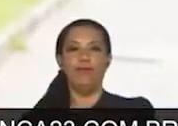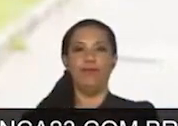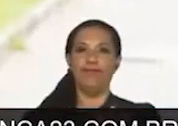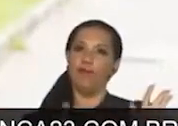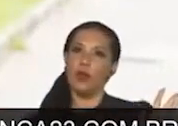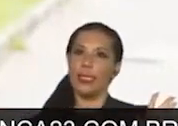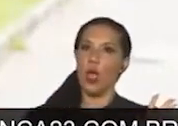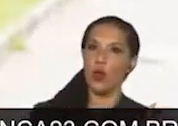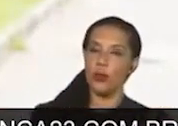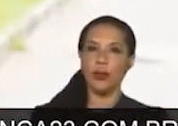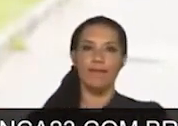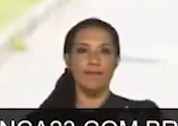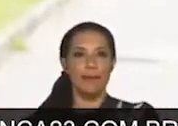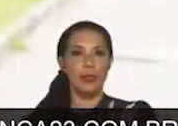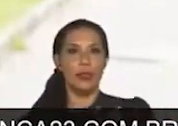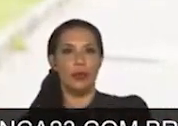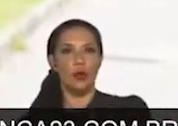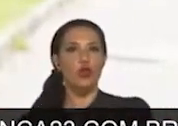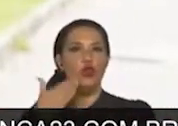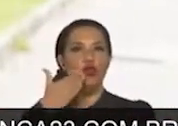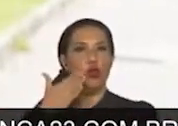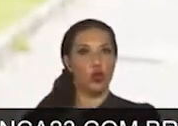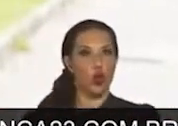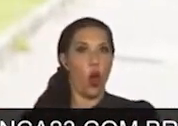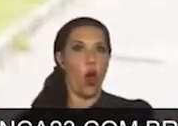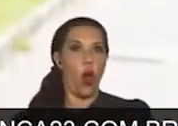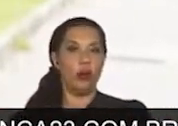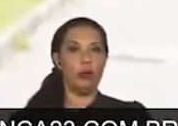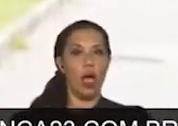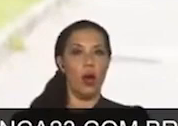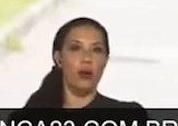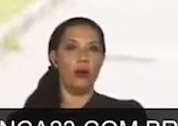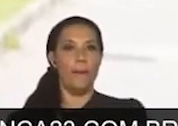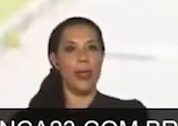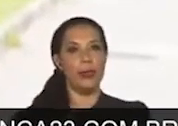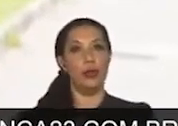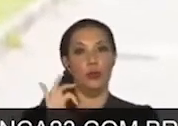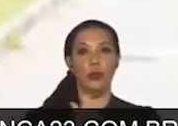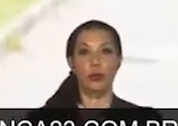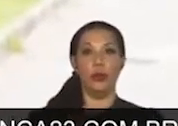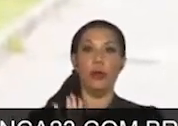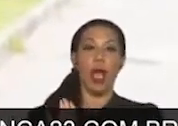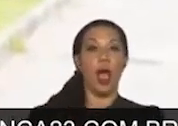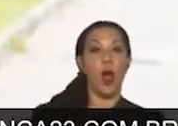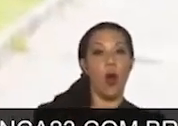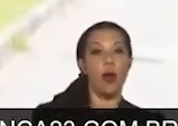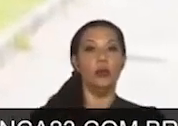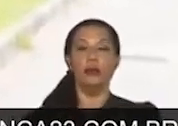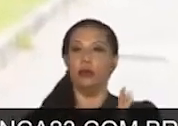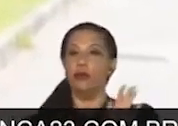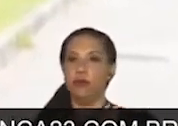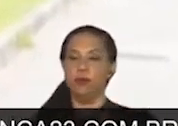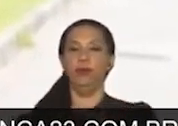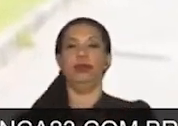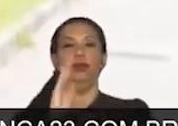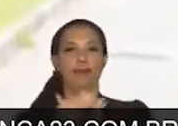denúncias de crimes envolvendo discurso de ódio tiveram uma alta de 67%. Em alguns casos, essas altas